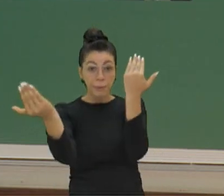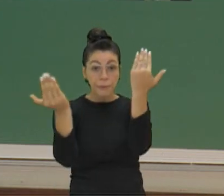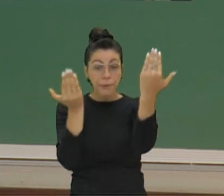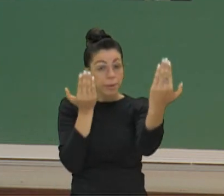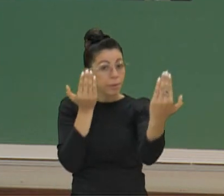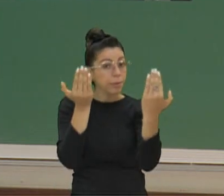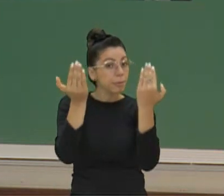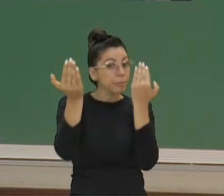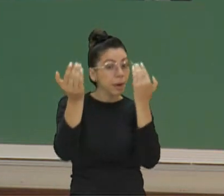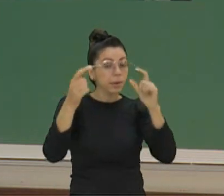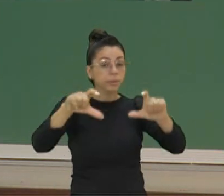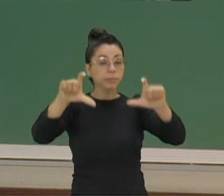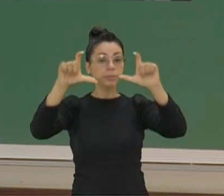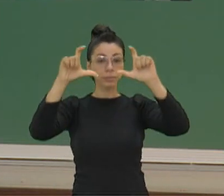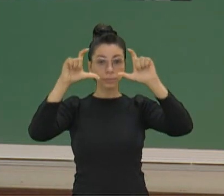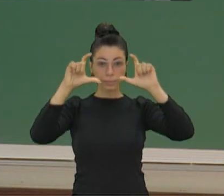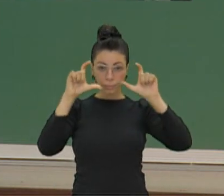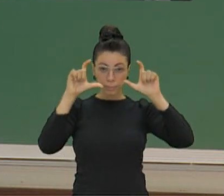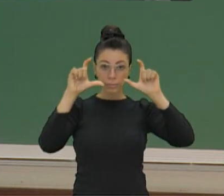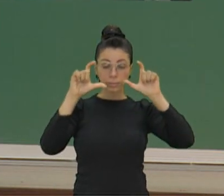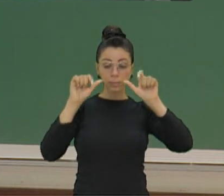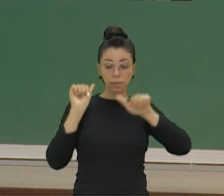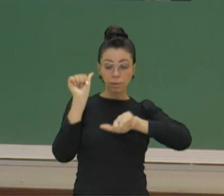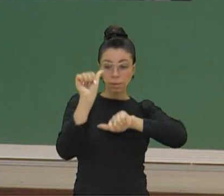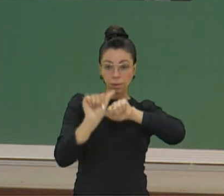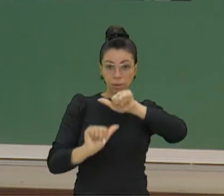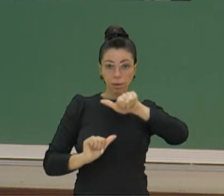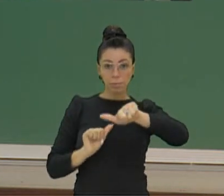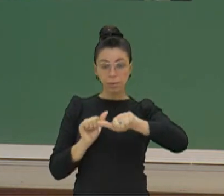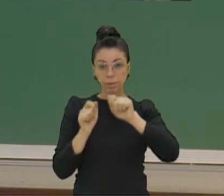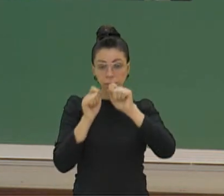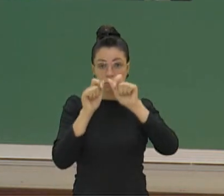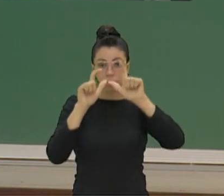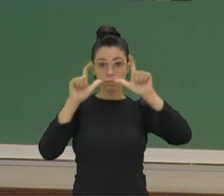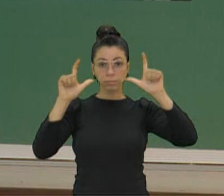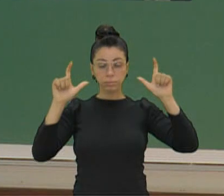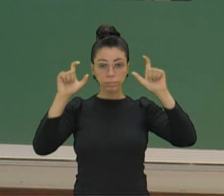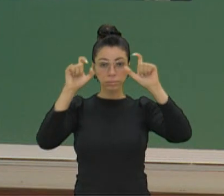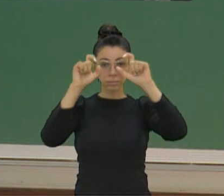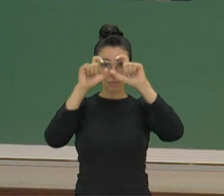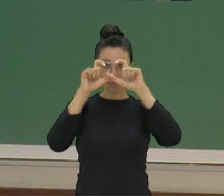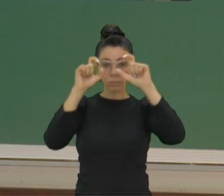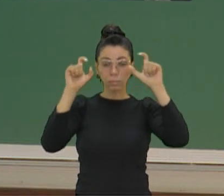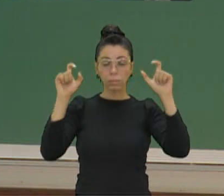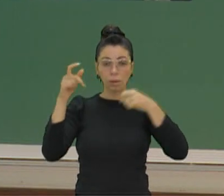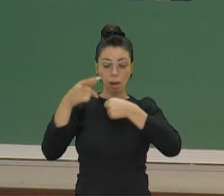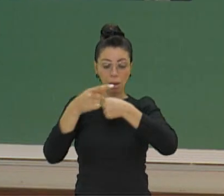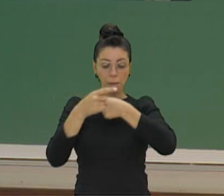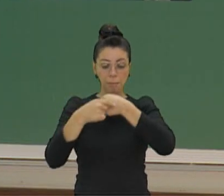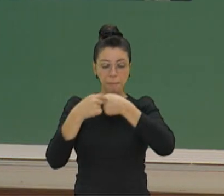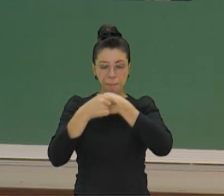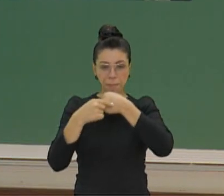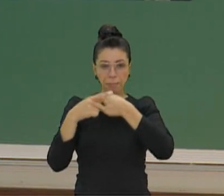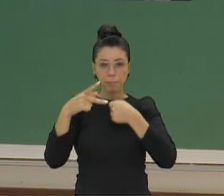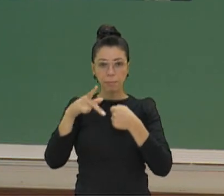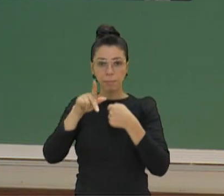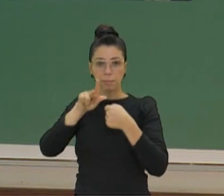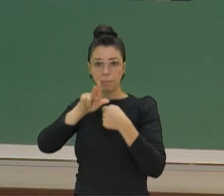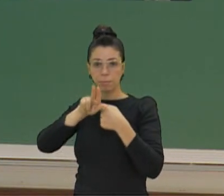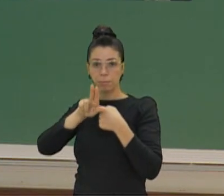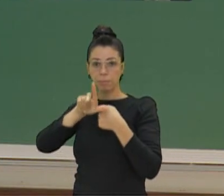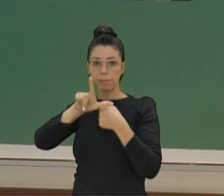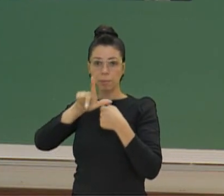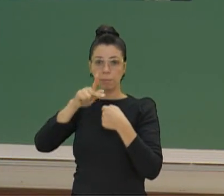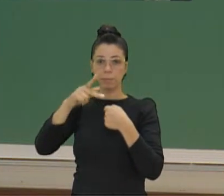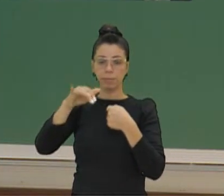exercida pelos óculos escuros às mudanças de tamanho da pupila do nosso olho. Então nós não conversamos e não vimos